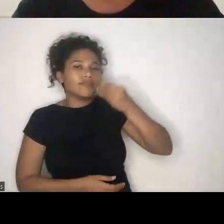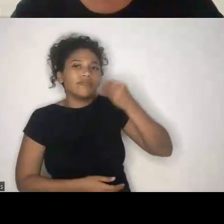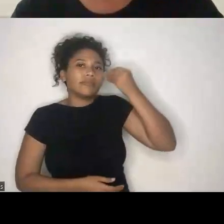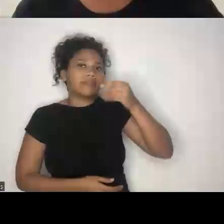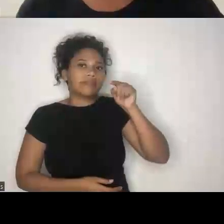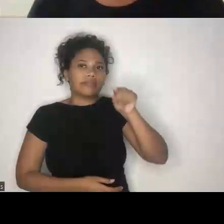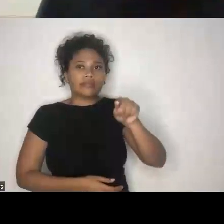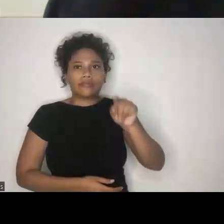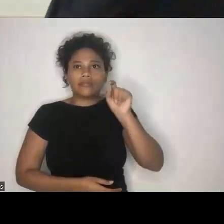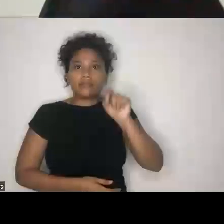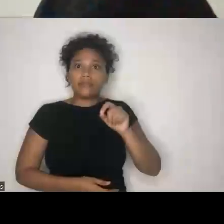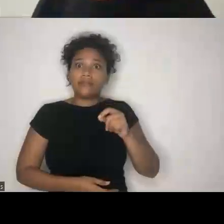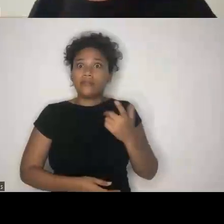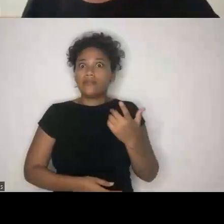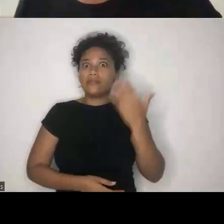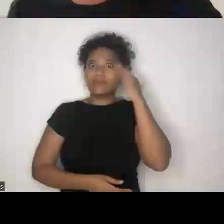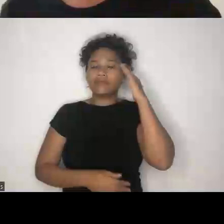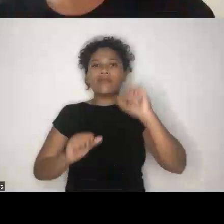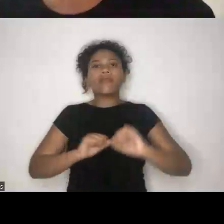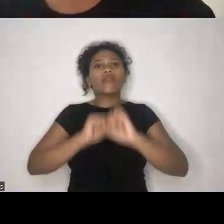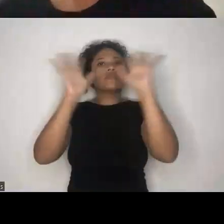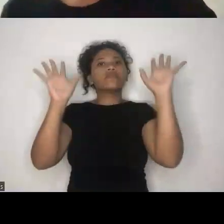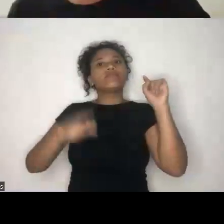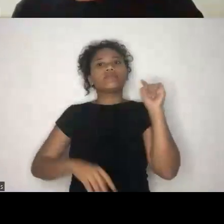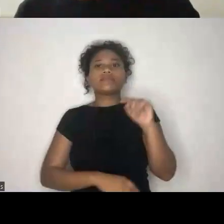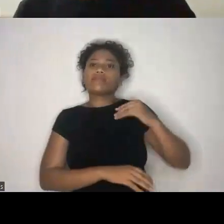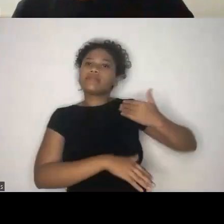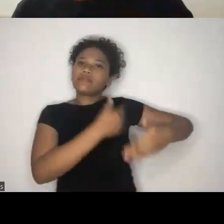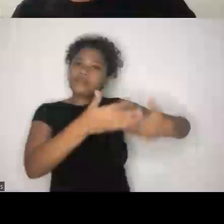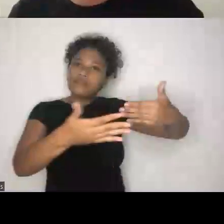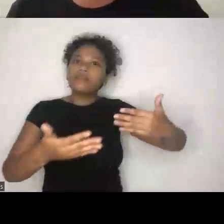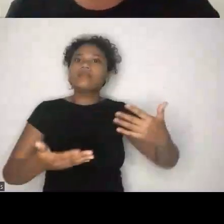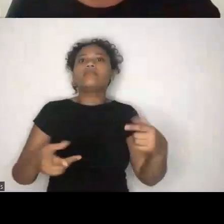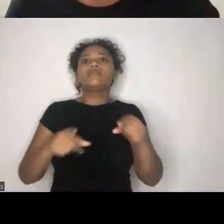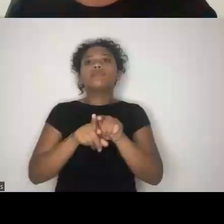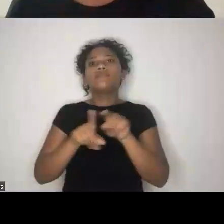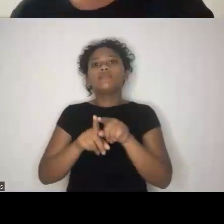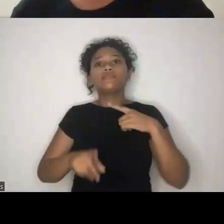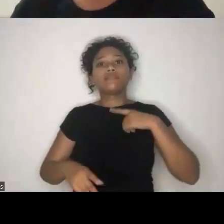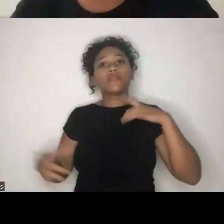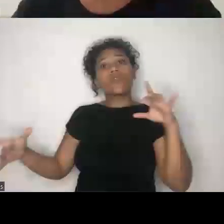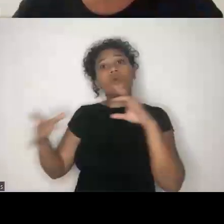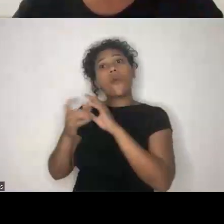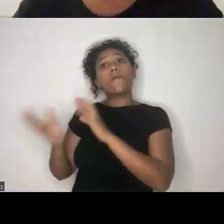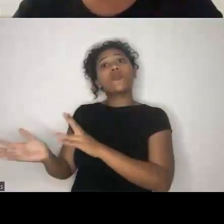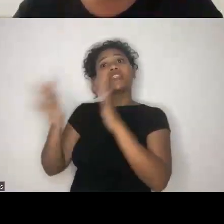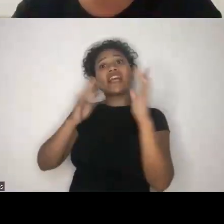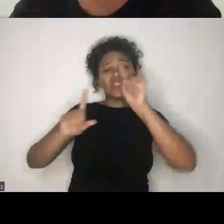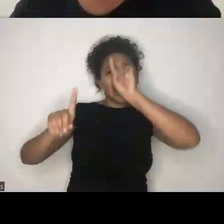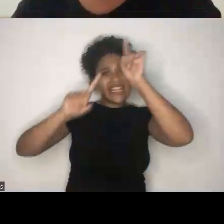muito positiva para entender é o tanto que a criação o tanto que você tá envolvido com processos criativos